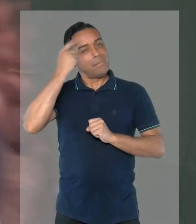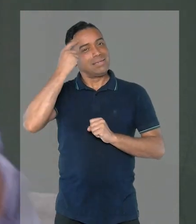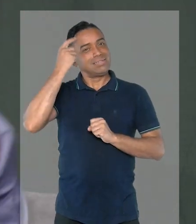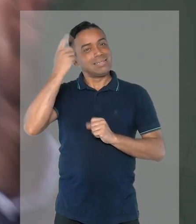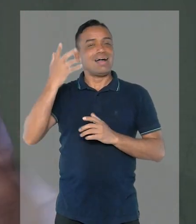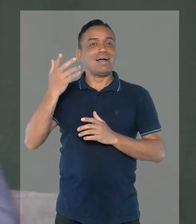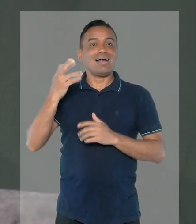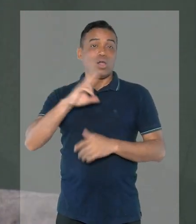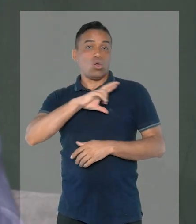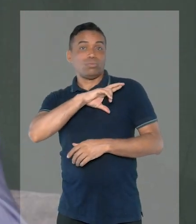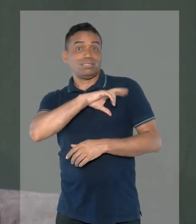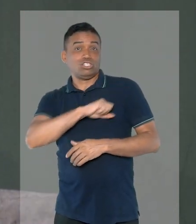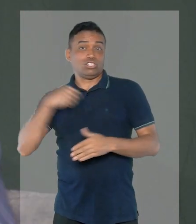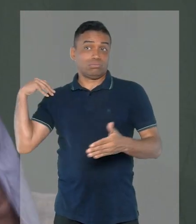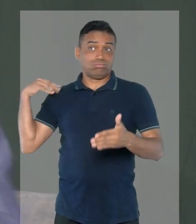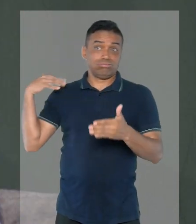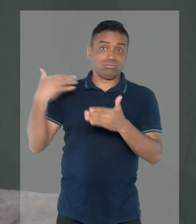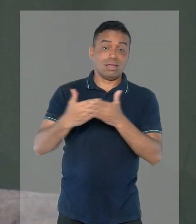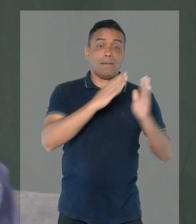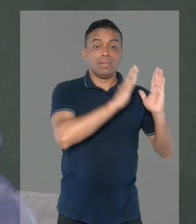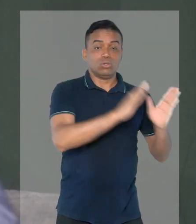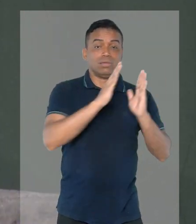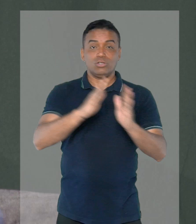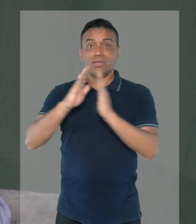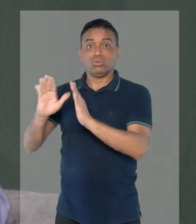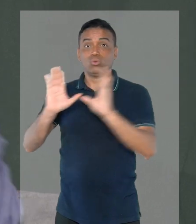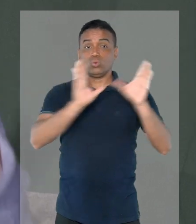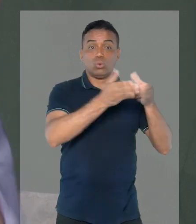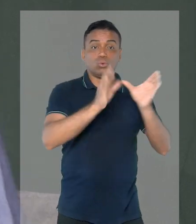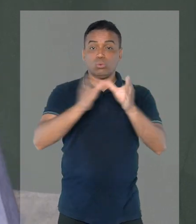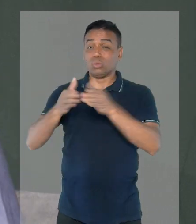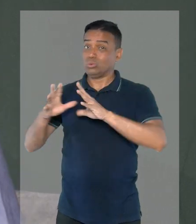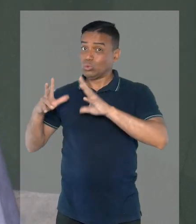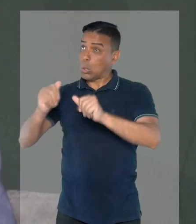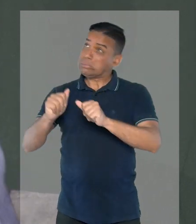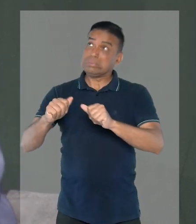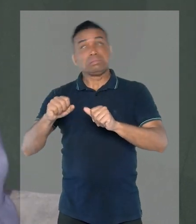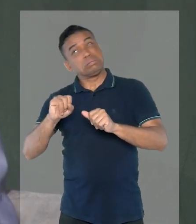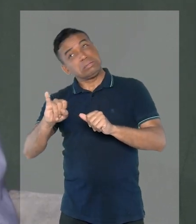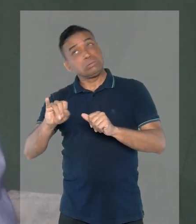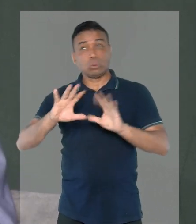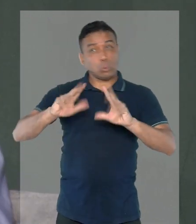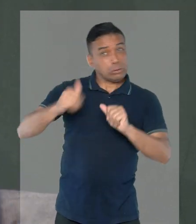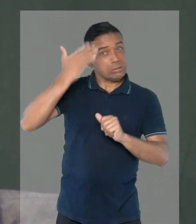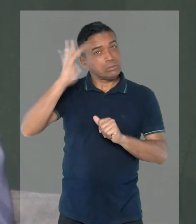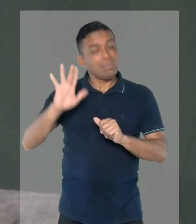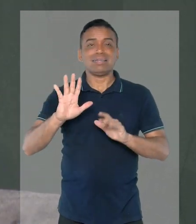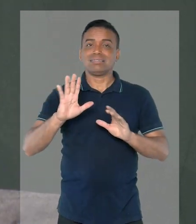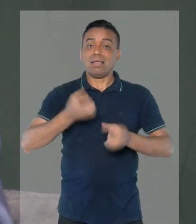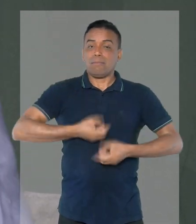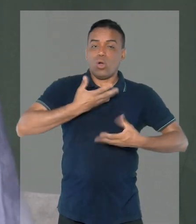cânone brasileiro do romantismo para cá, em todos os períodos, em todas as escolas, não sei se em todas, mas é muito recorrente isso do